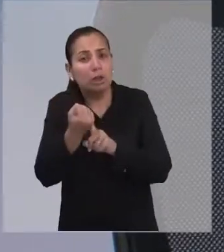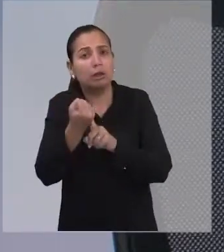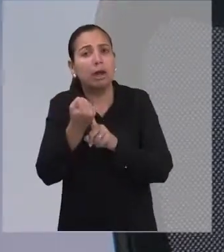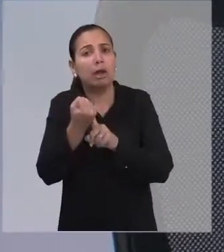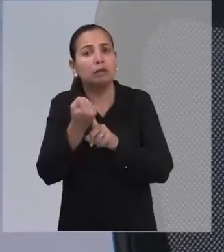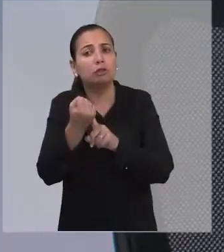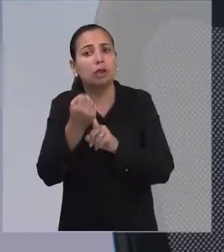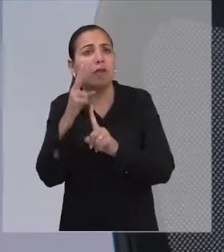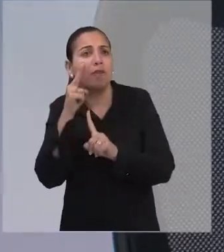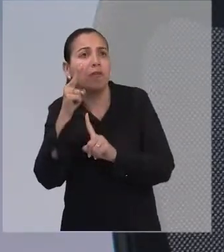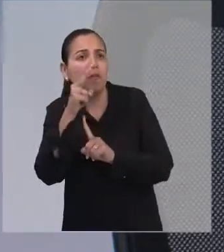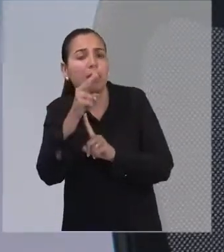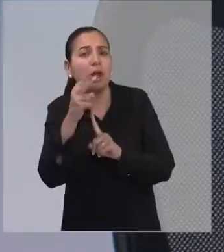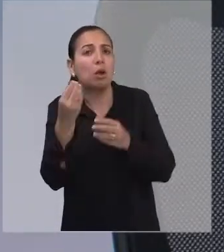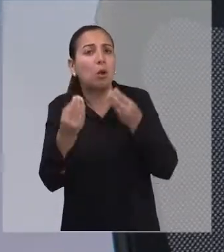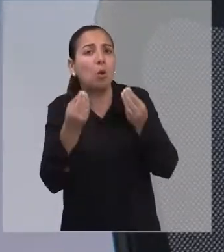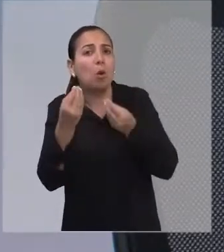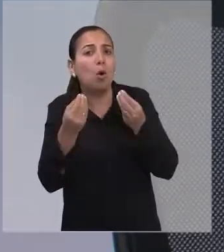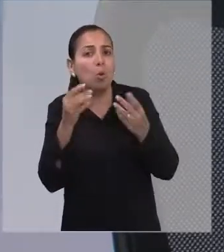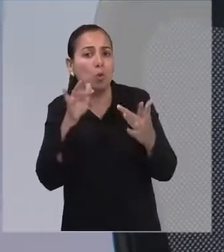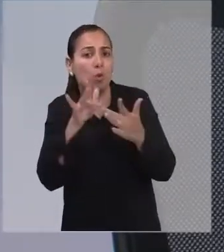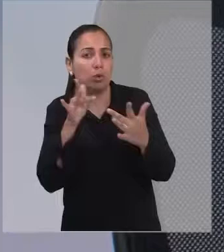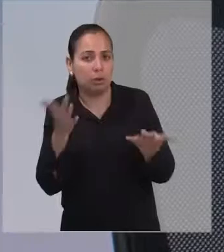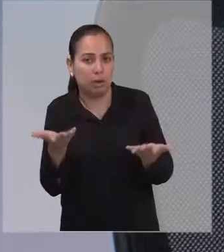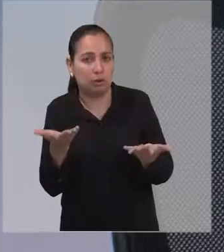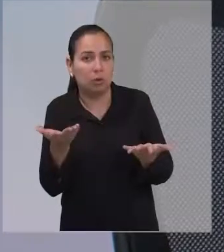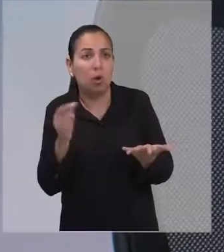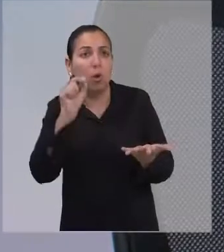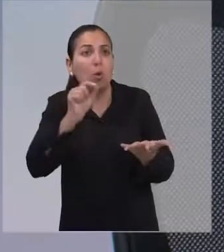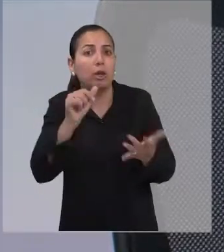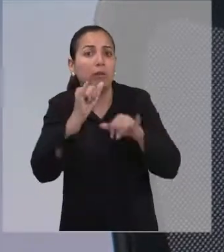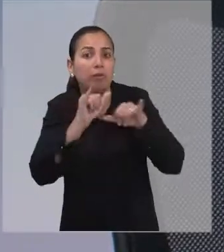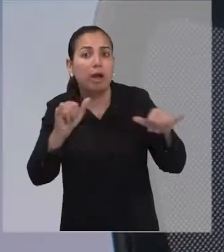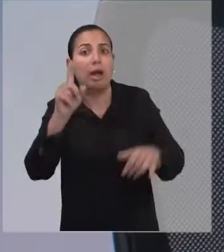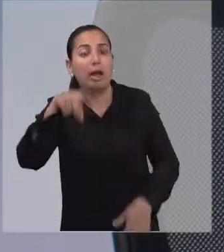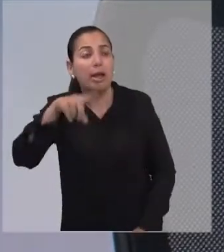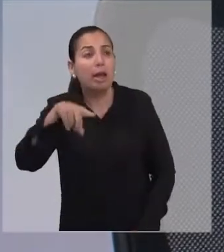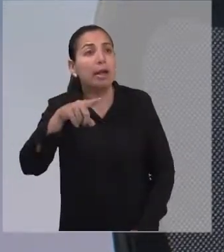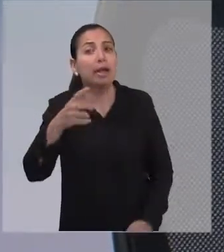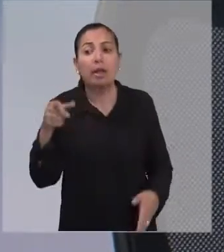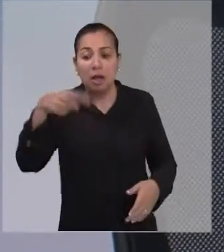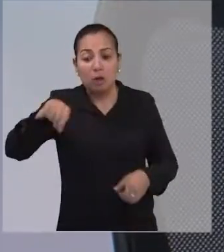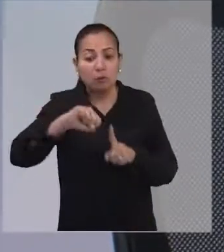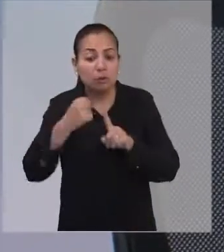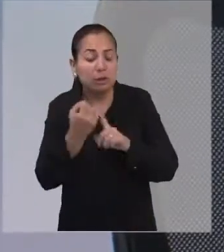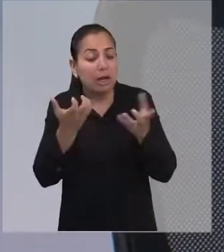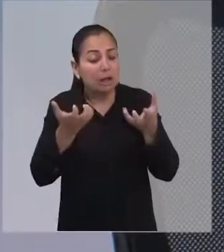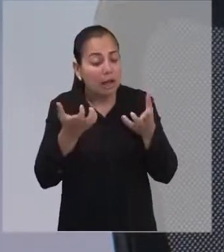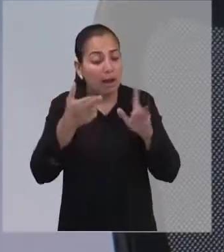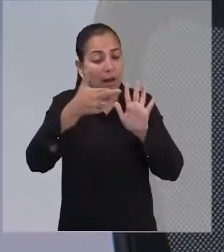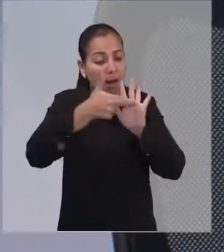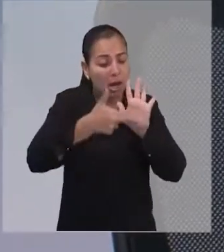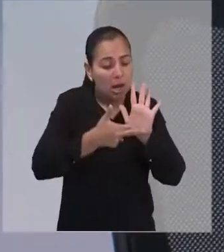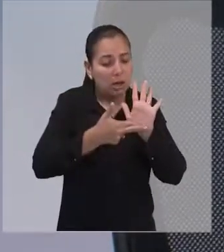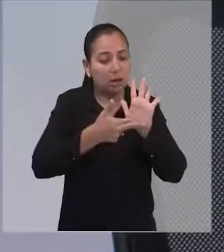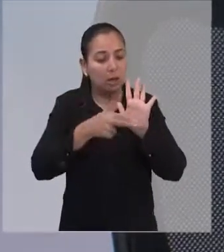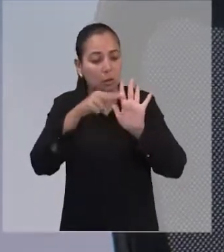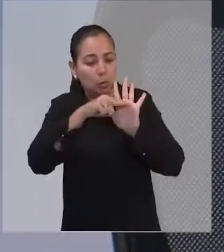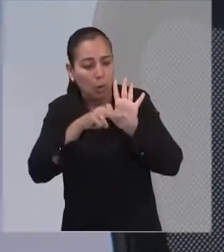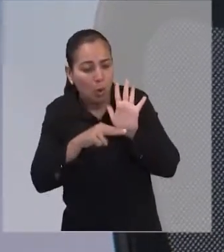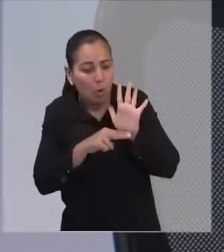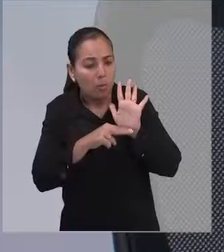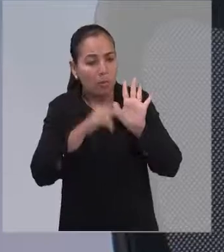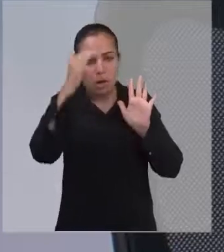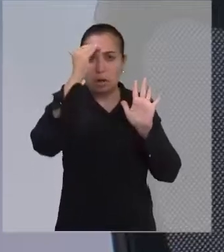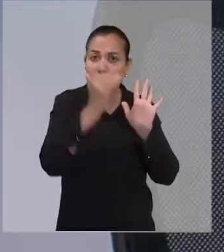se rege pelo contrato. Né? E o contrato está baseado justamente nisso, no respeito às regras e às normas. Né? Então não